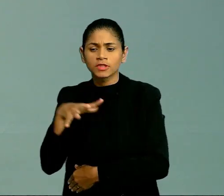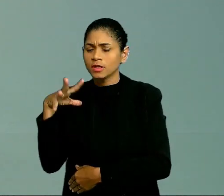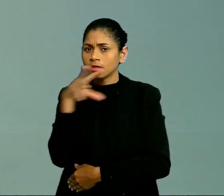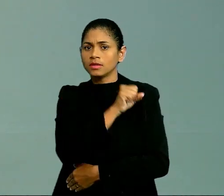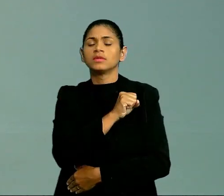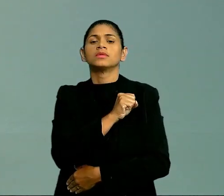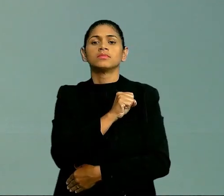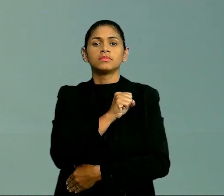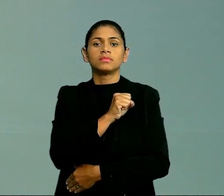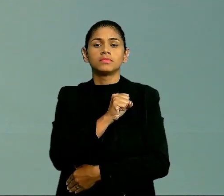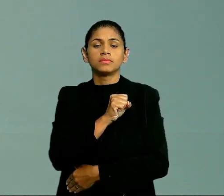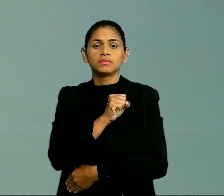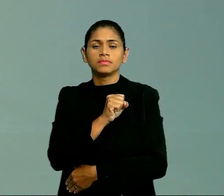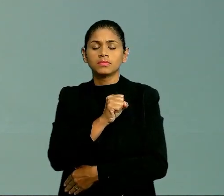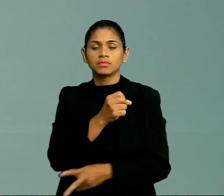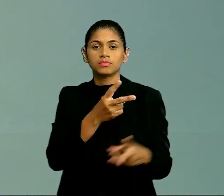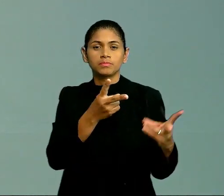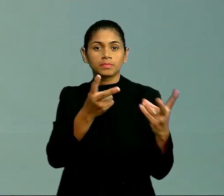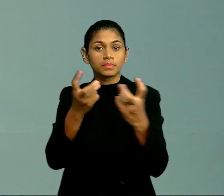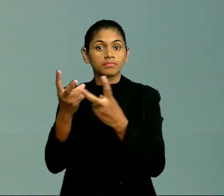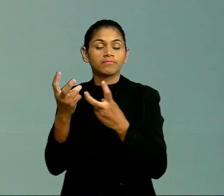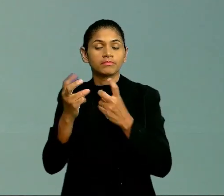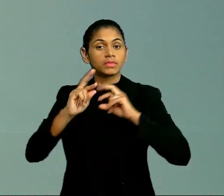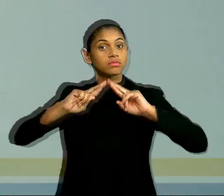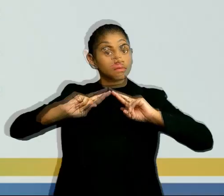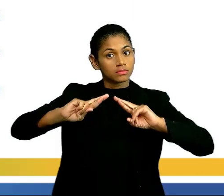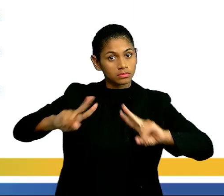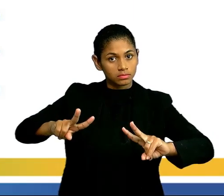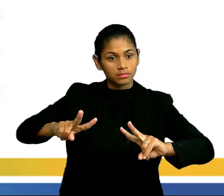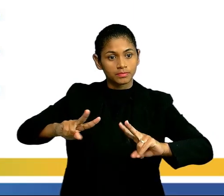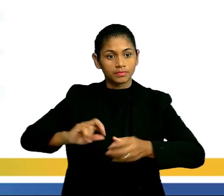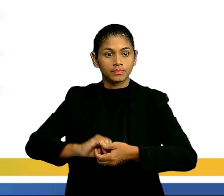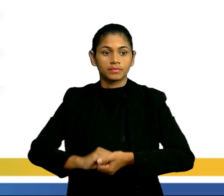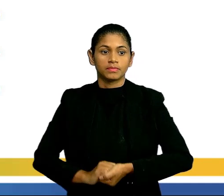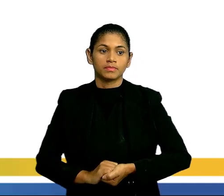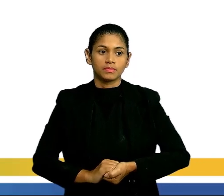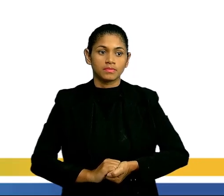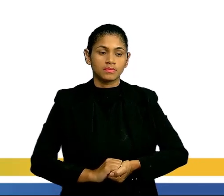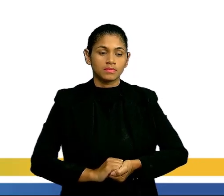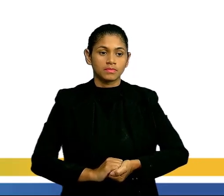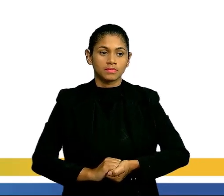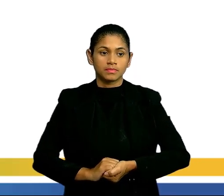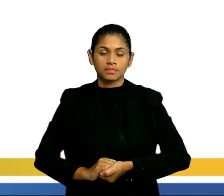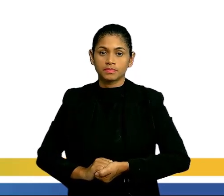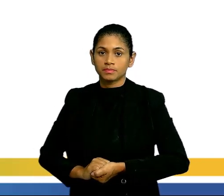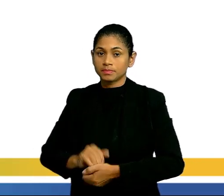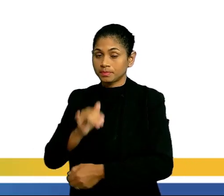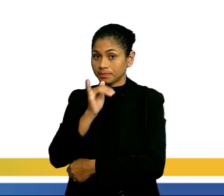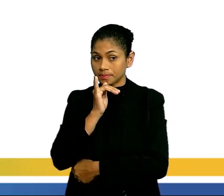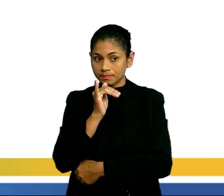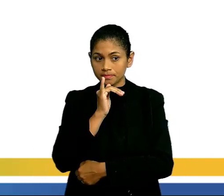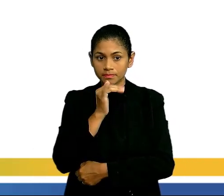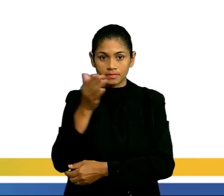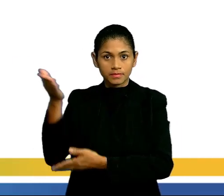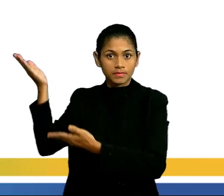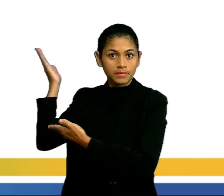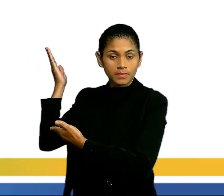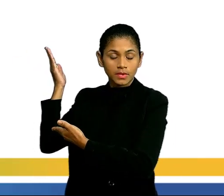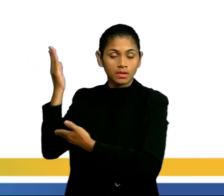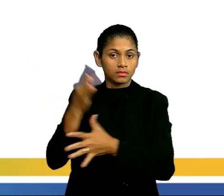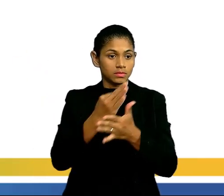ou nitidamente observar as diferenças, tá? A exemplo desse